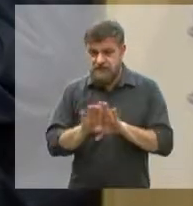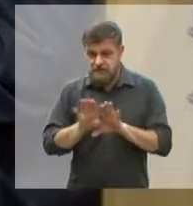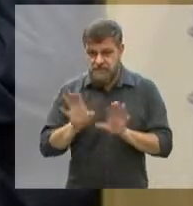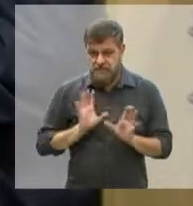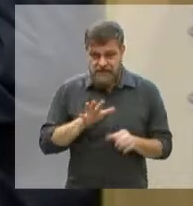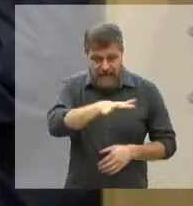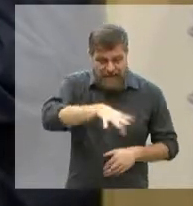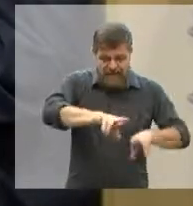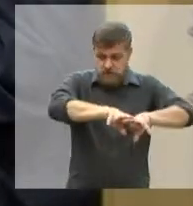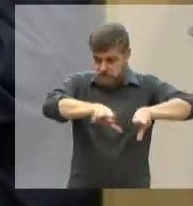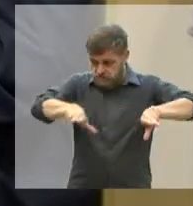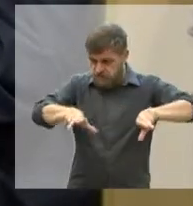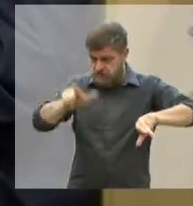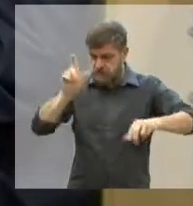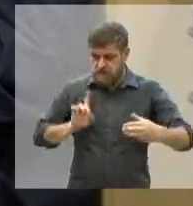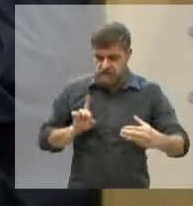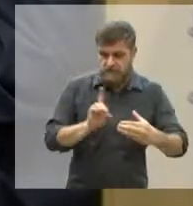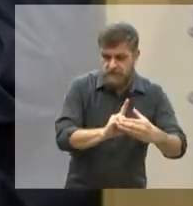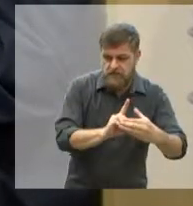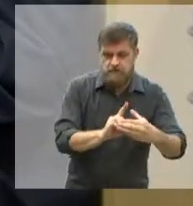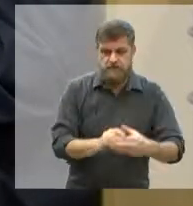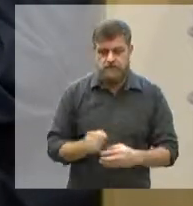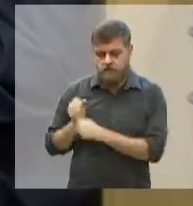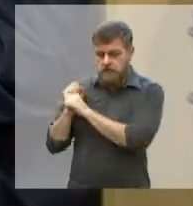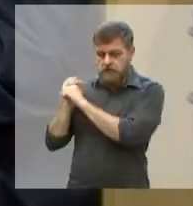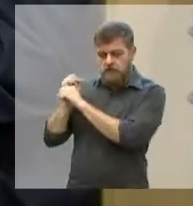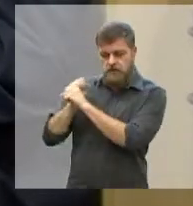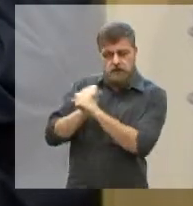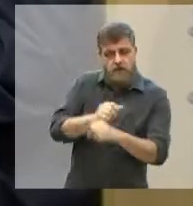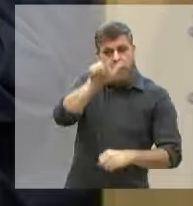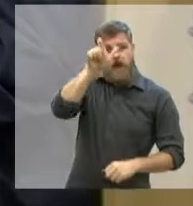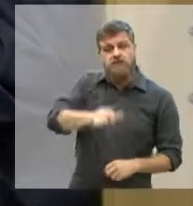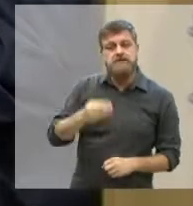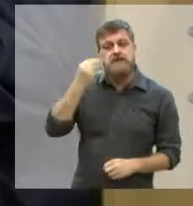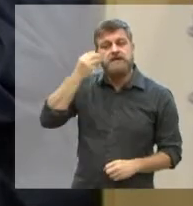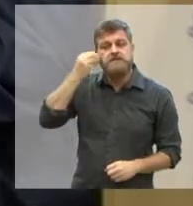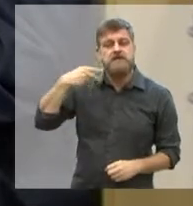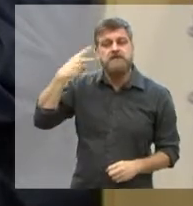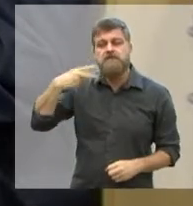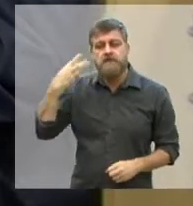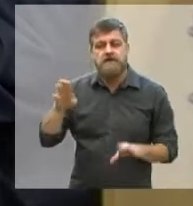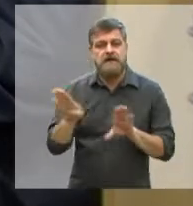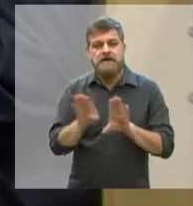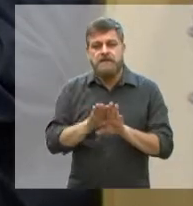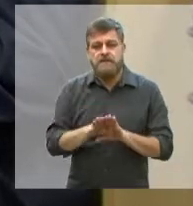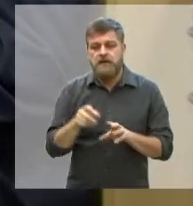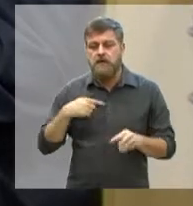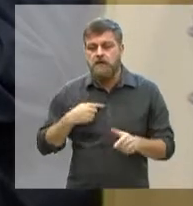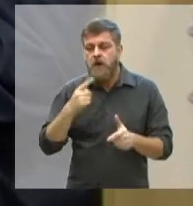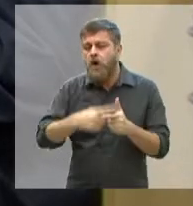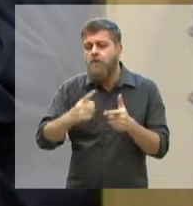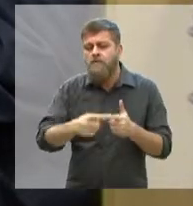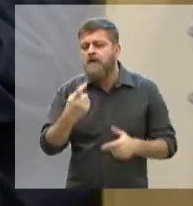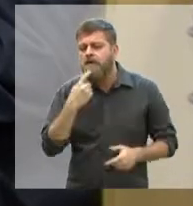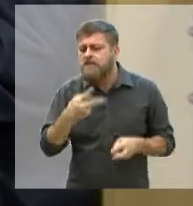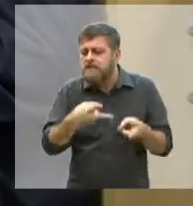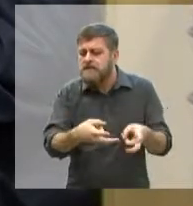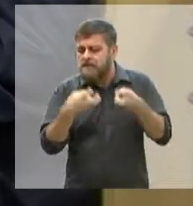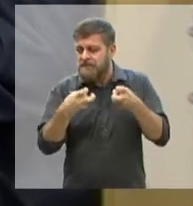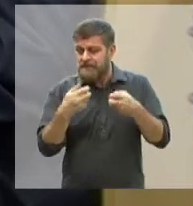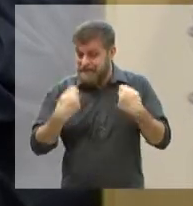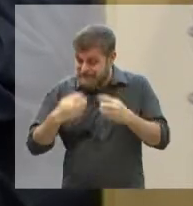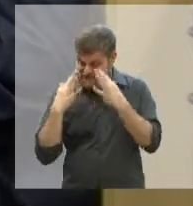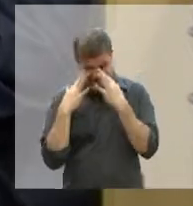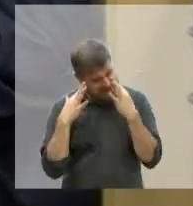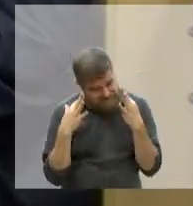outras áreas. Vivenciando aí ao longo desses anos como vereador, qual seria o outro problema que o senhor enxerga aqui de Campinas que precisa de uma